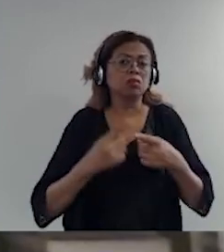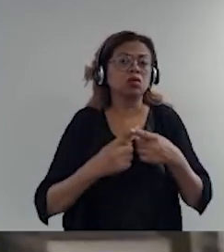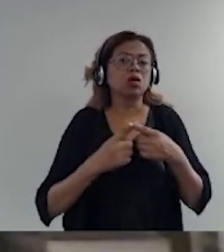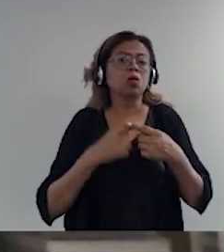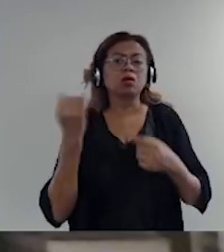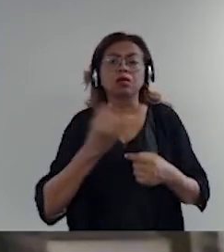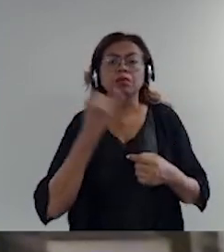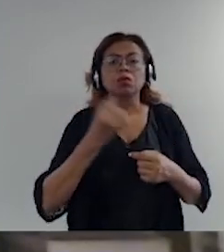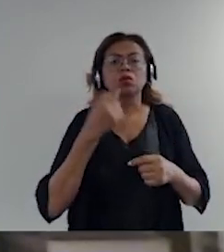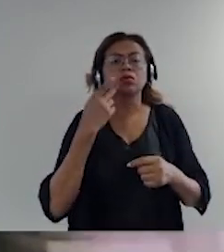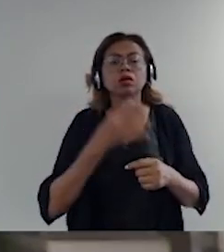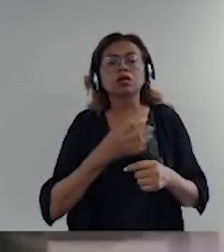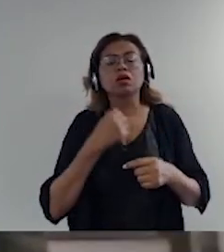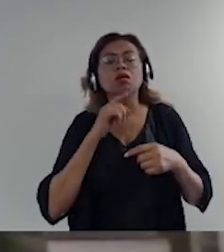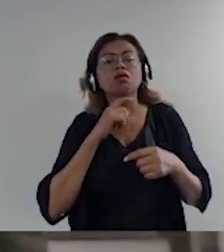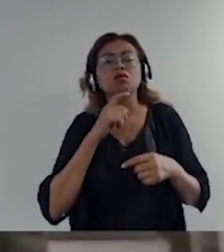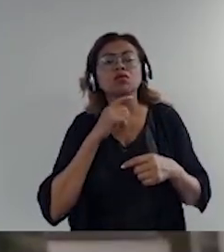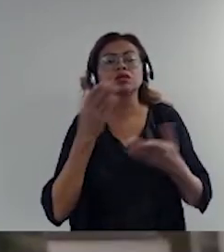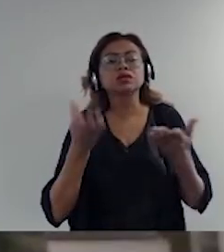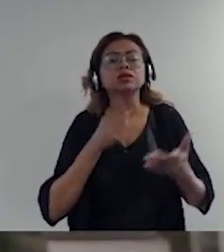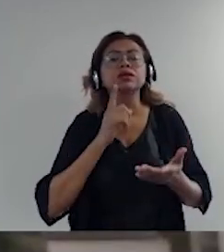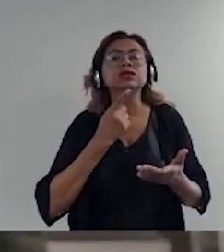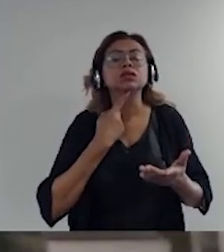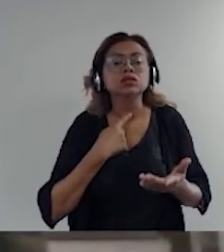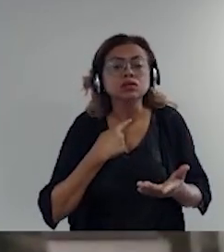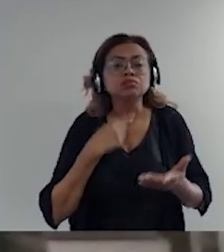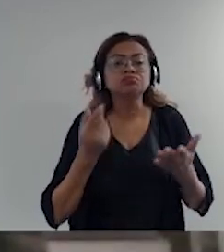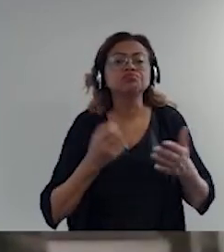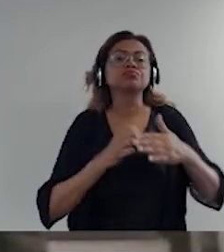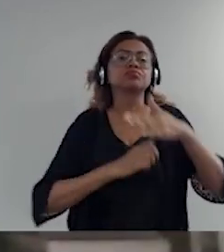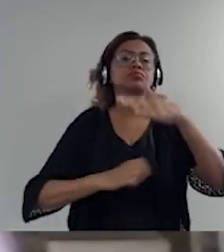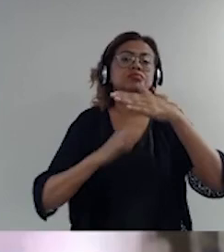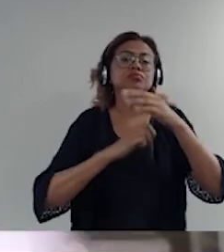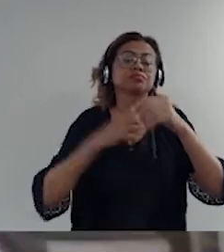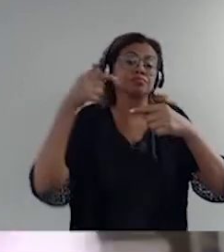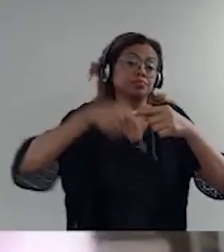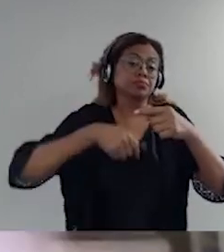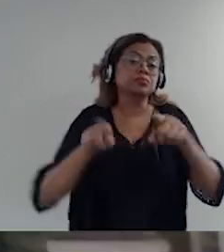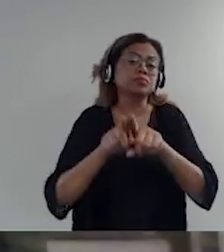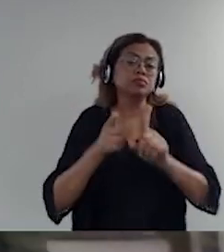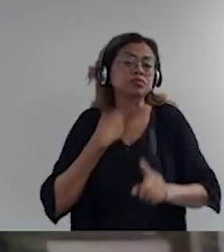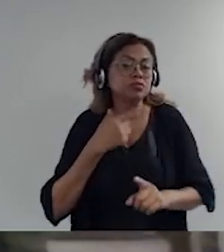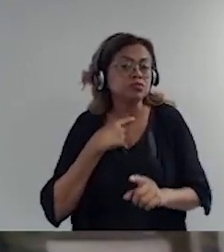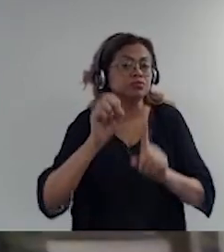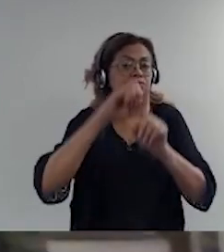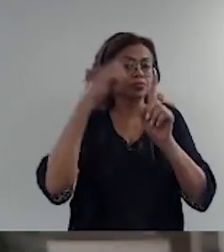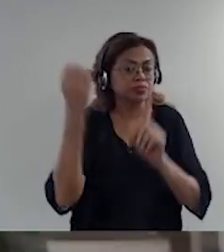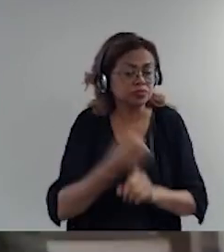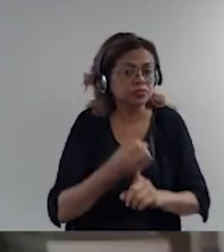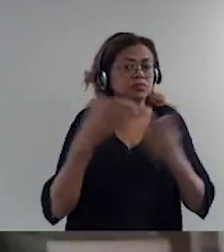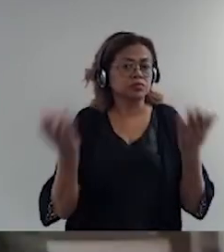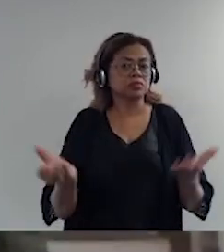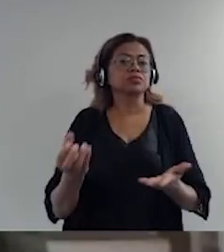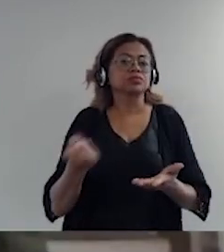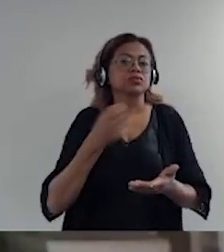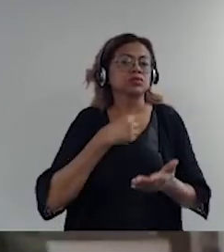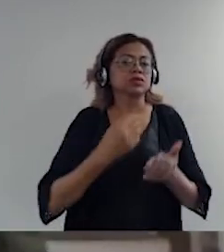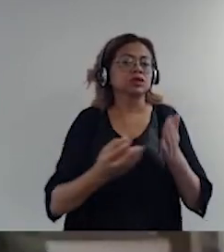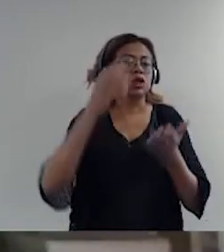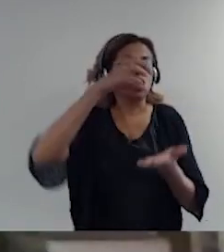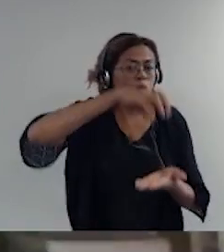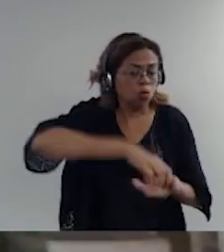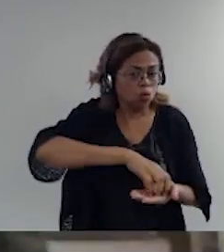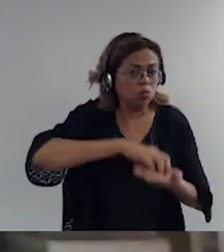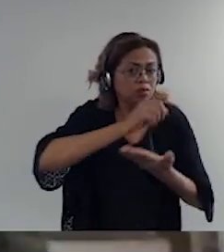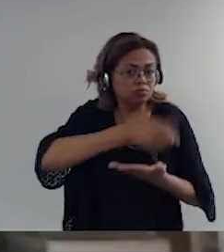interesse social que predomina sobre o interesse dos acionistas. Isso faz eco a essa programação universal que vem